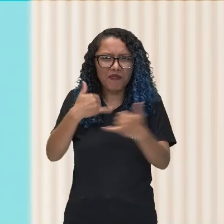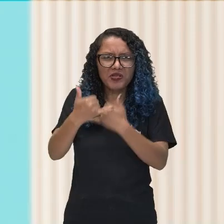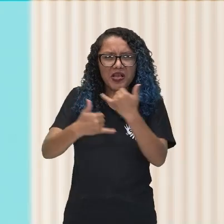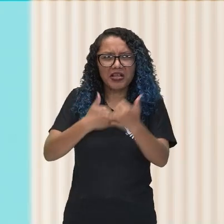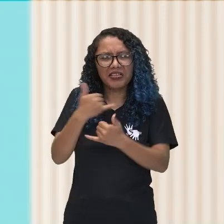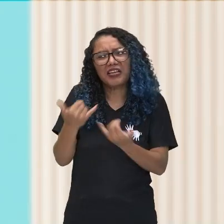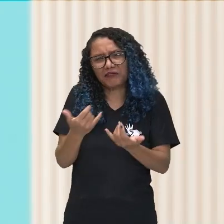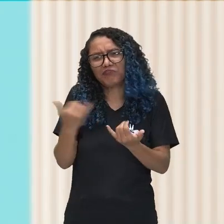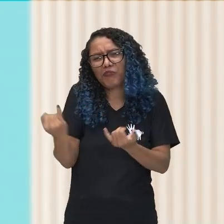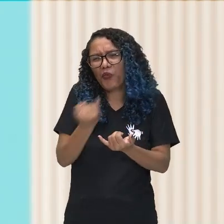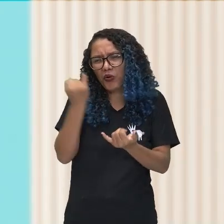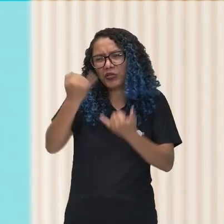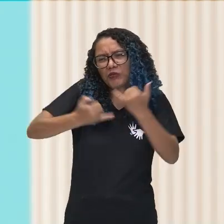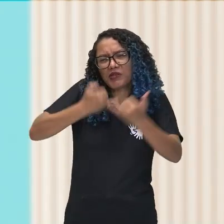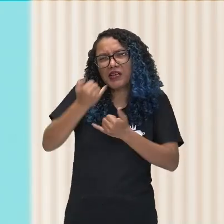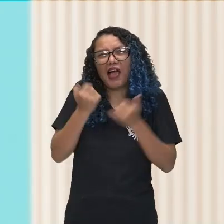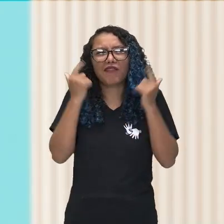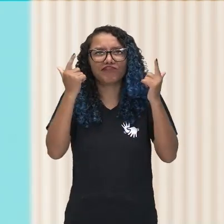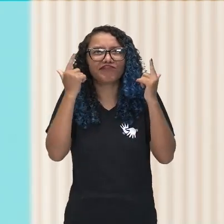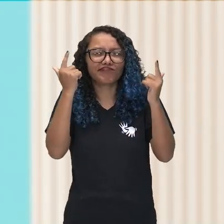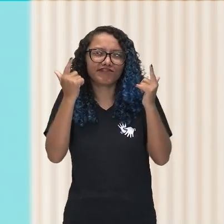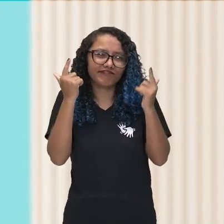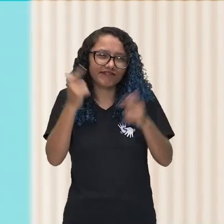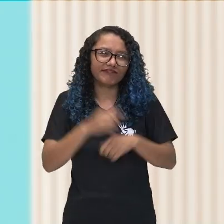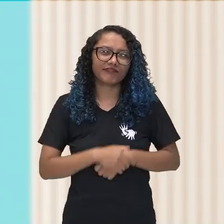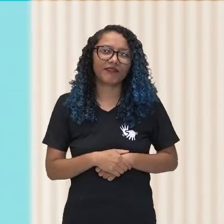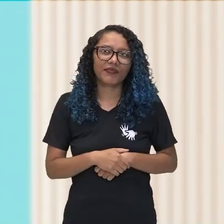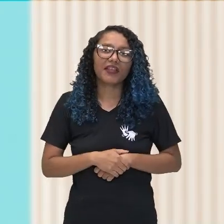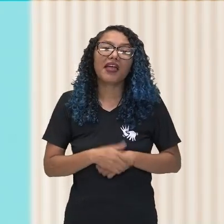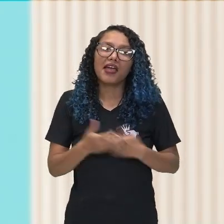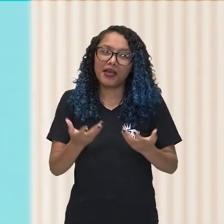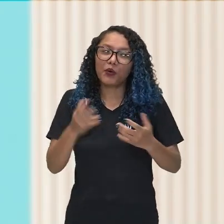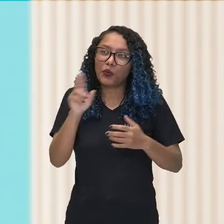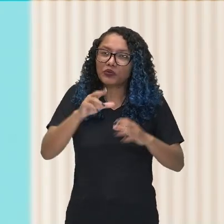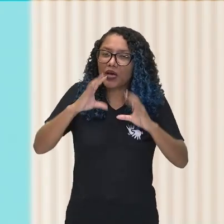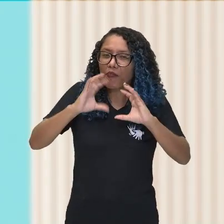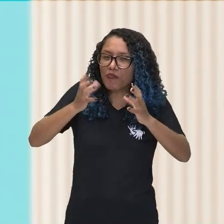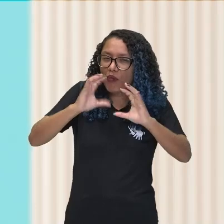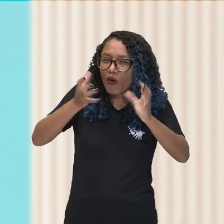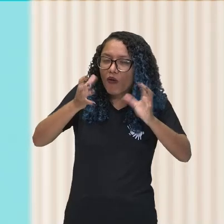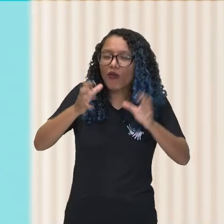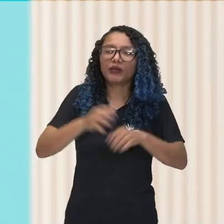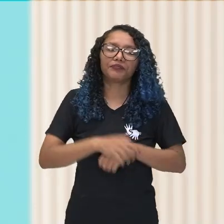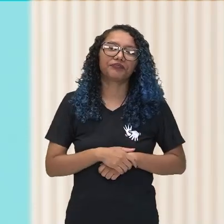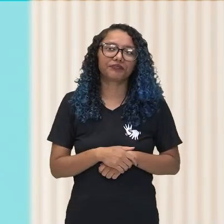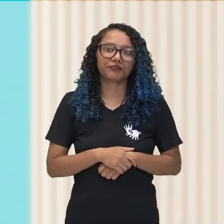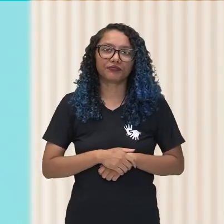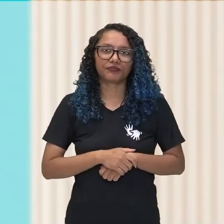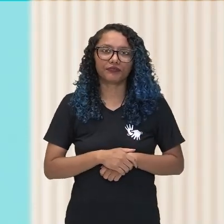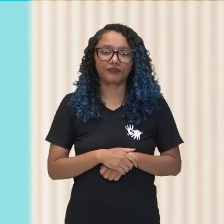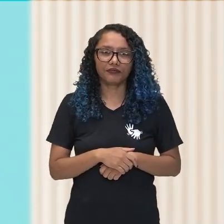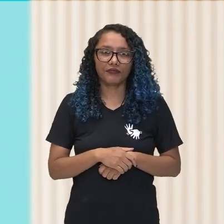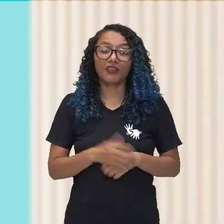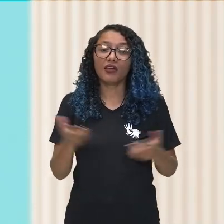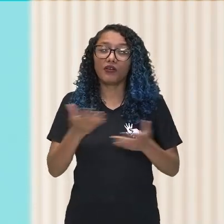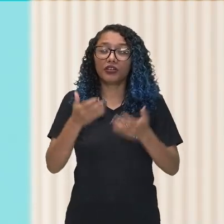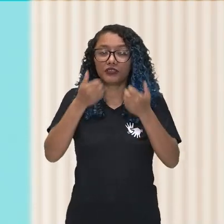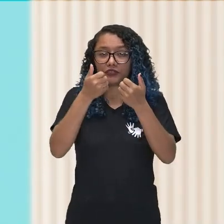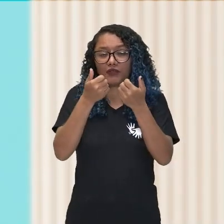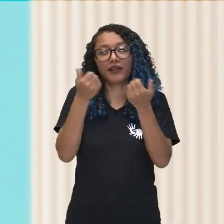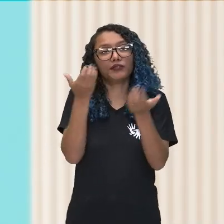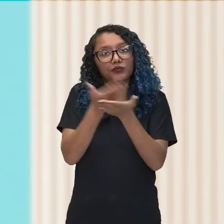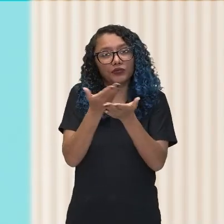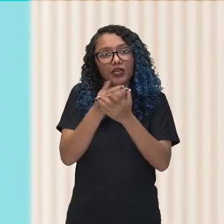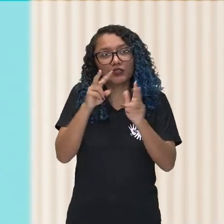se divertir trabalhando o chute na bola. Então a gente vai começar aqui falando sobre o esporte mais